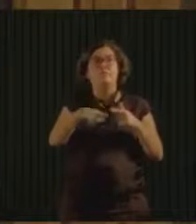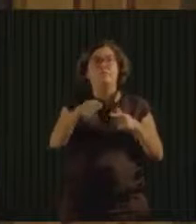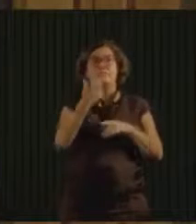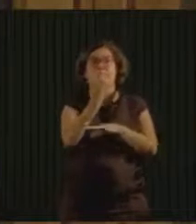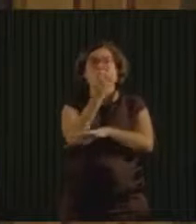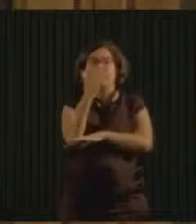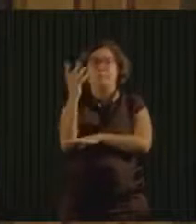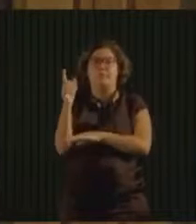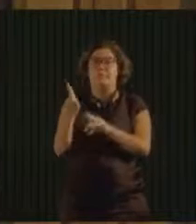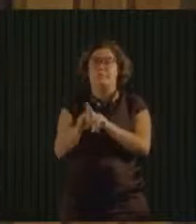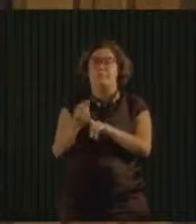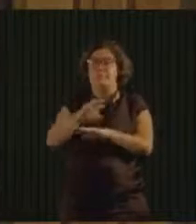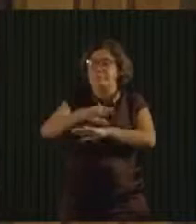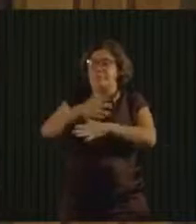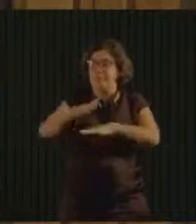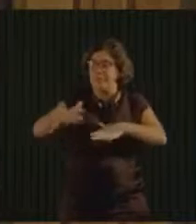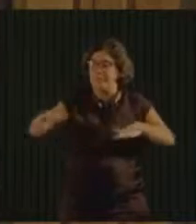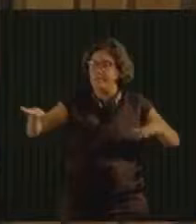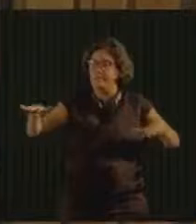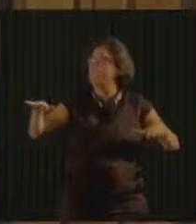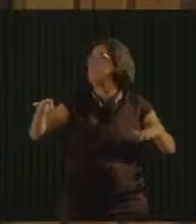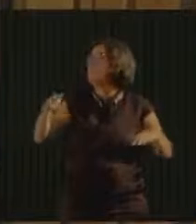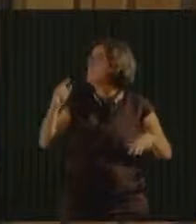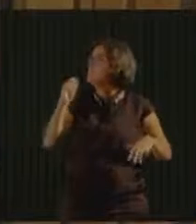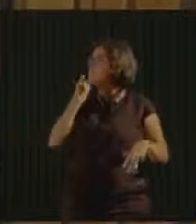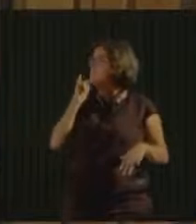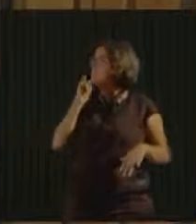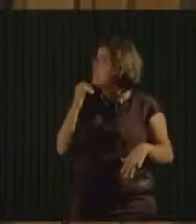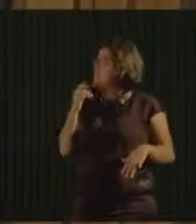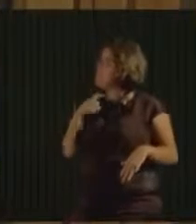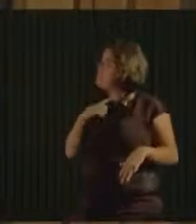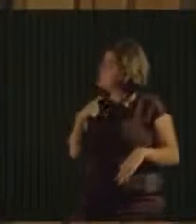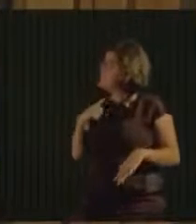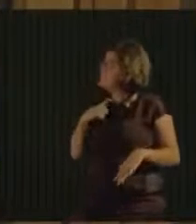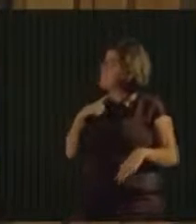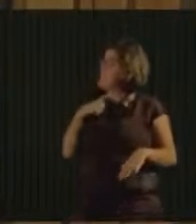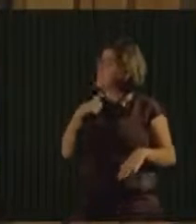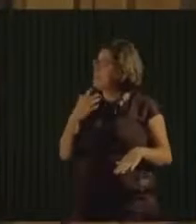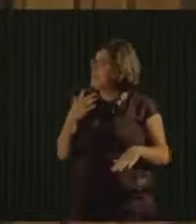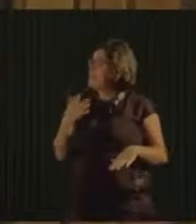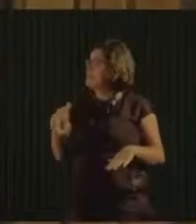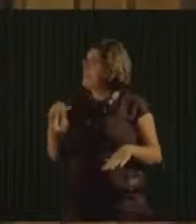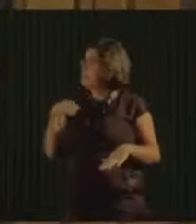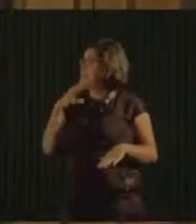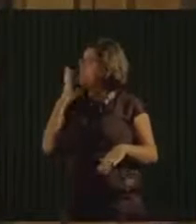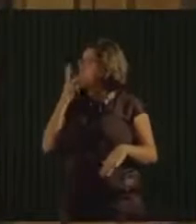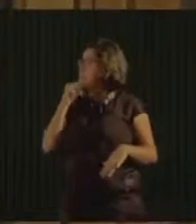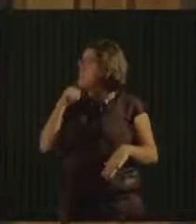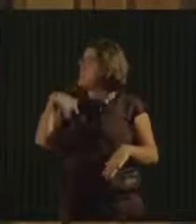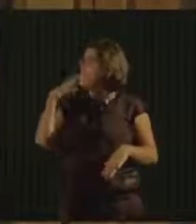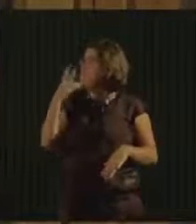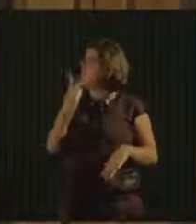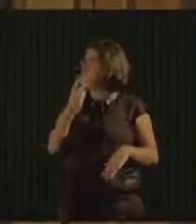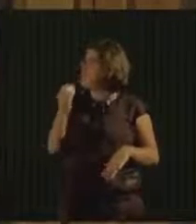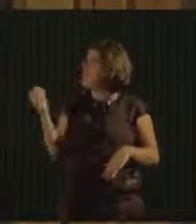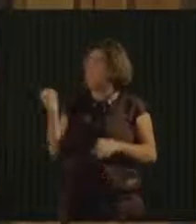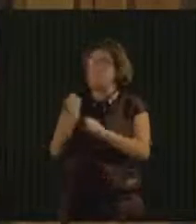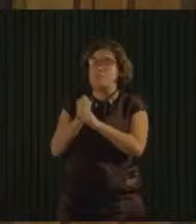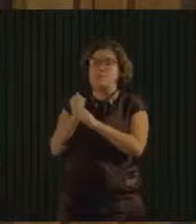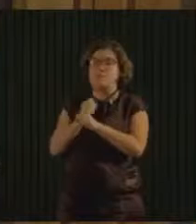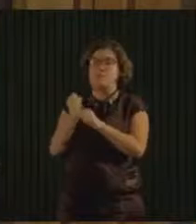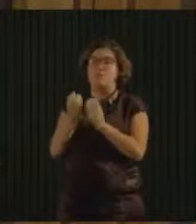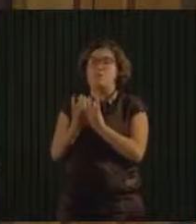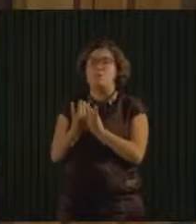o oceano, né? Quando a gente tem aí os resíduos plásticos demorando mais de 200 anos para